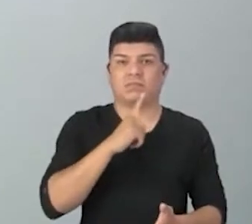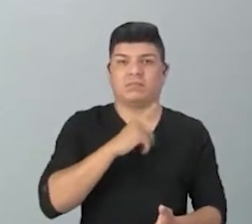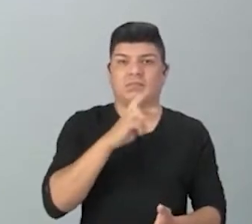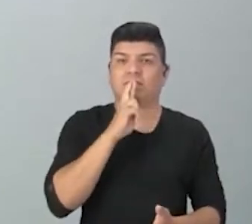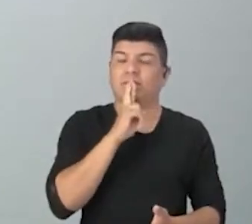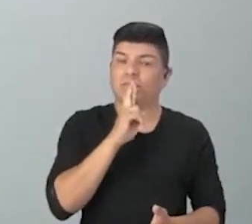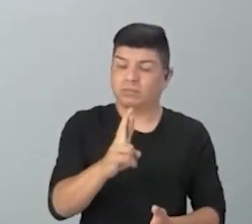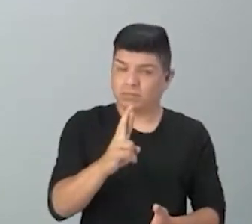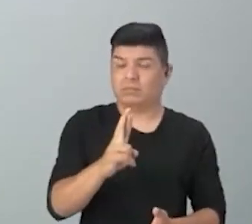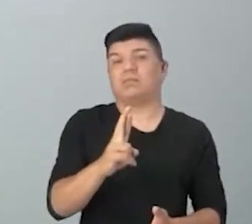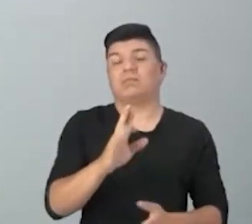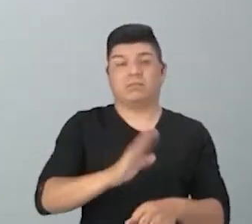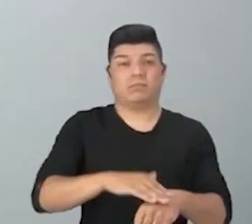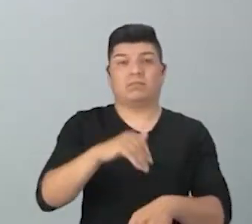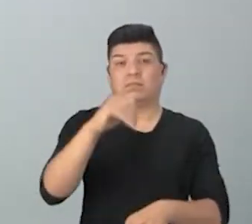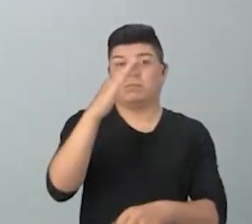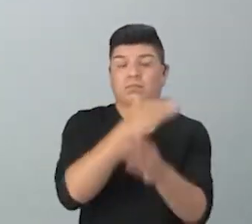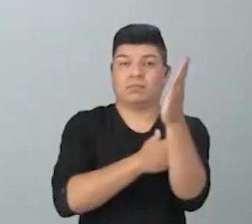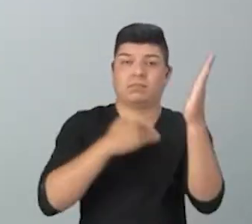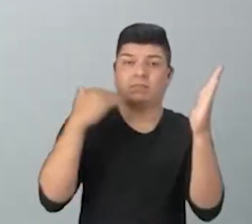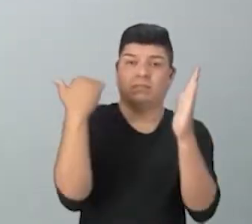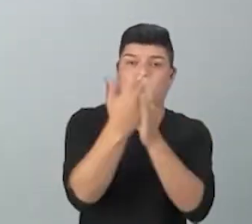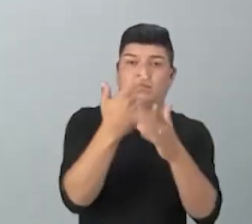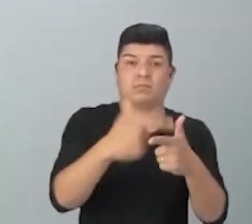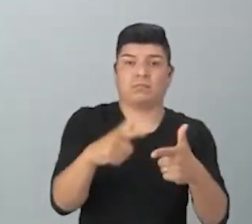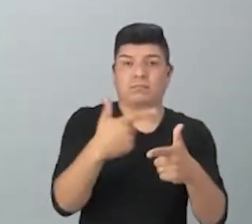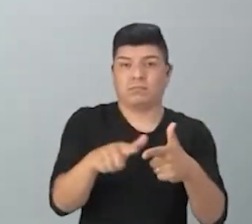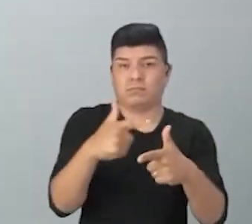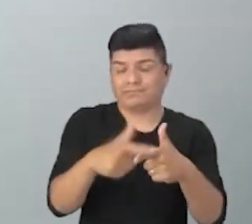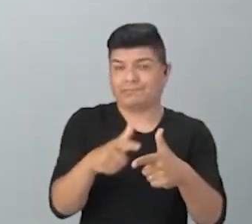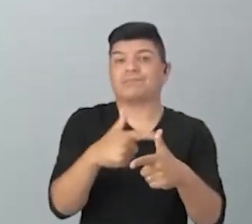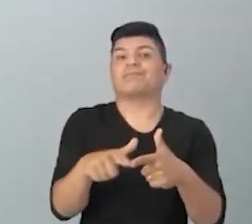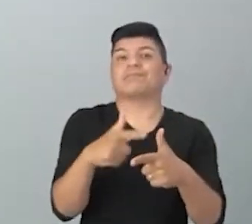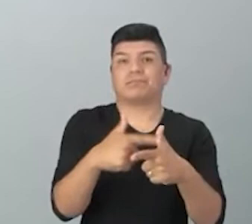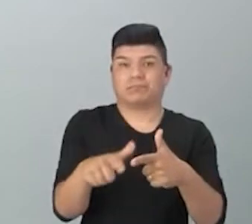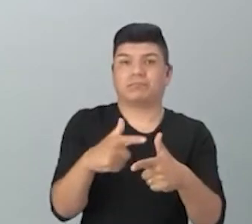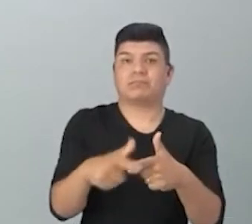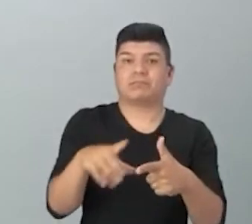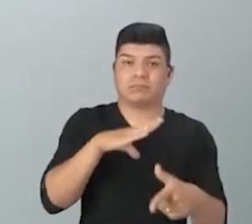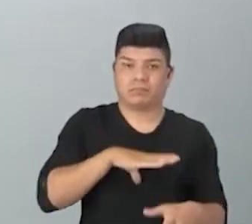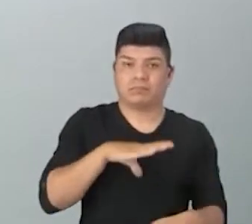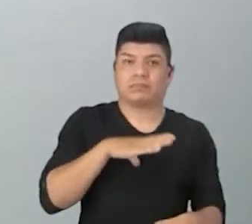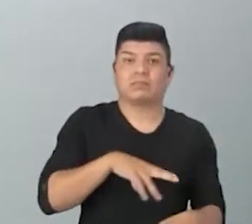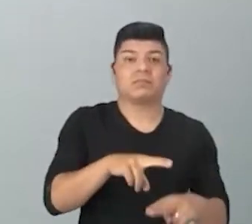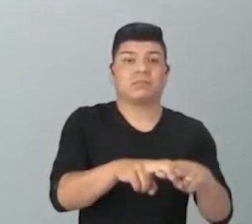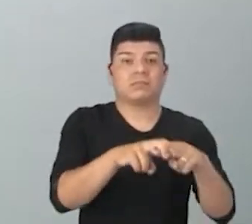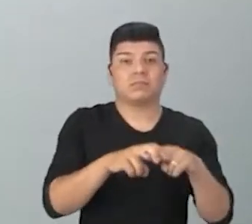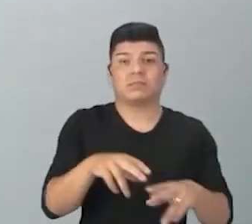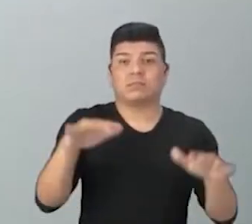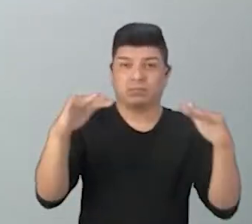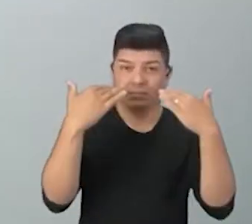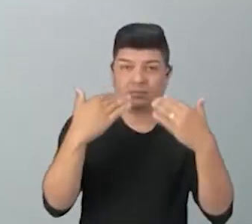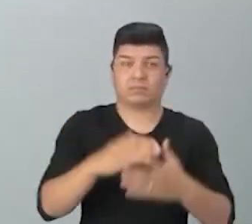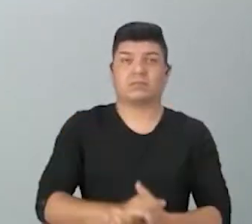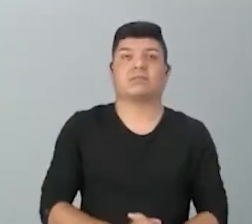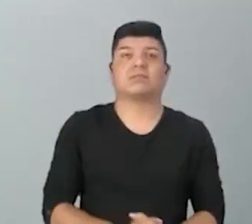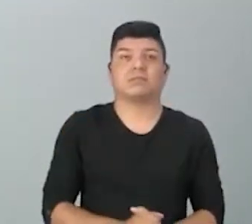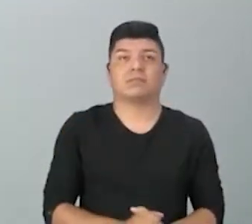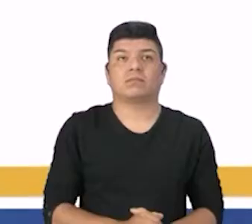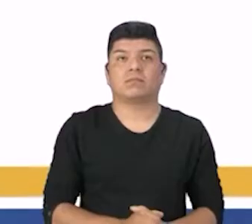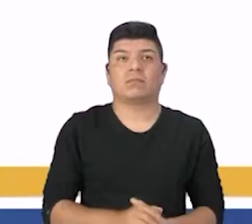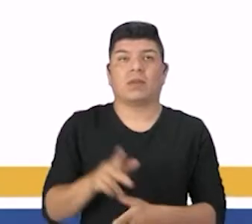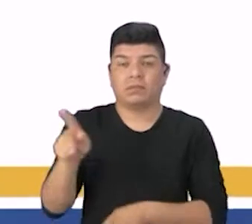respostas muito maiores para alguns problemas que são decorrentes das cidades então Acompanha comigo isso